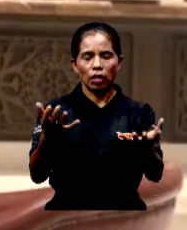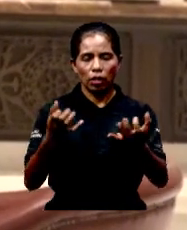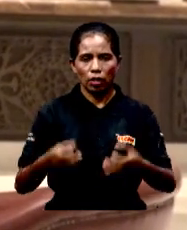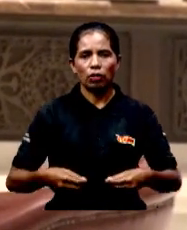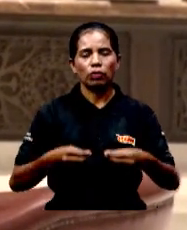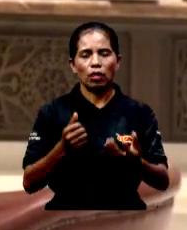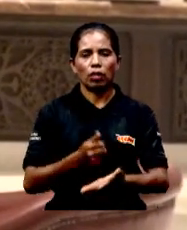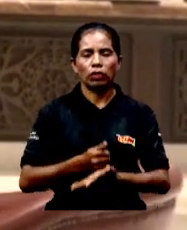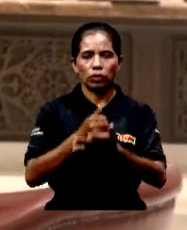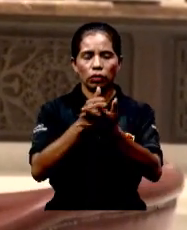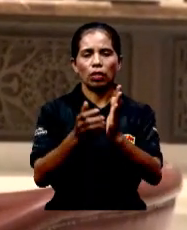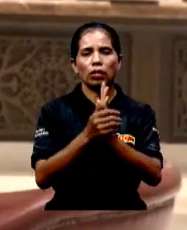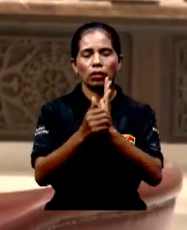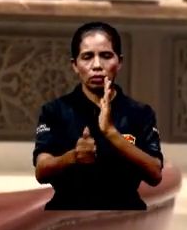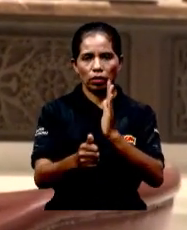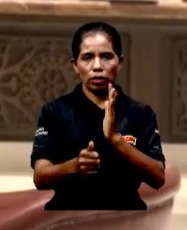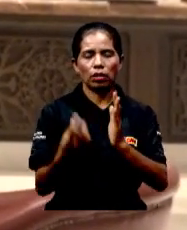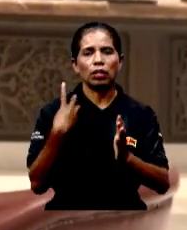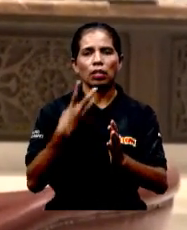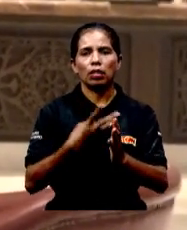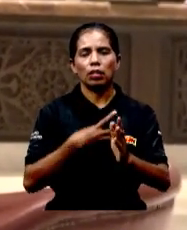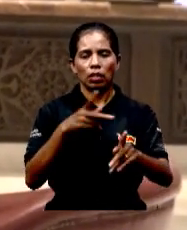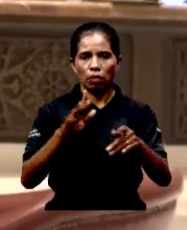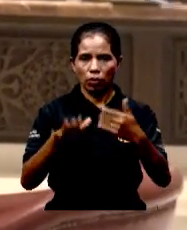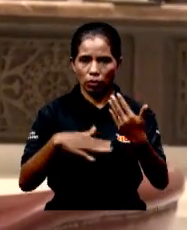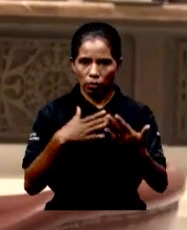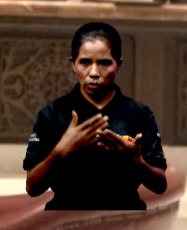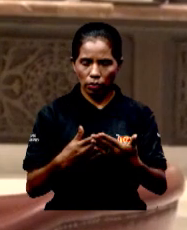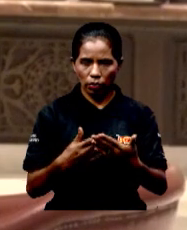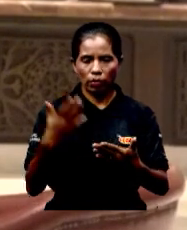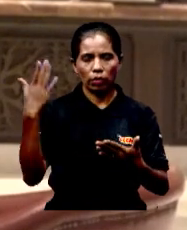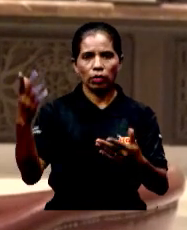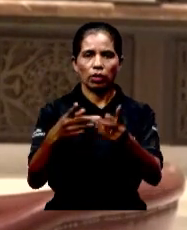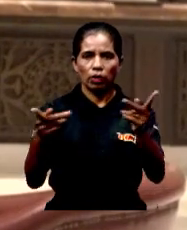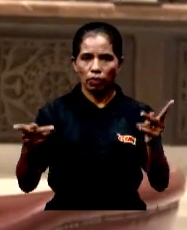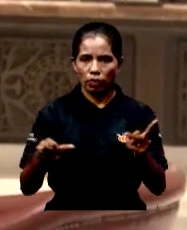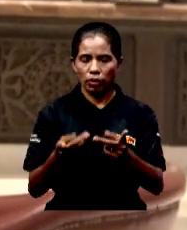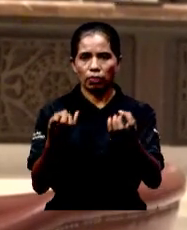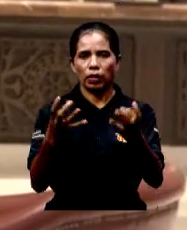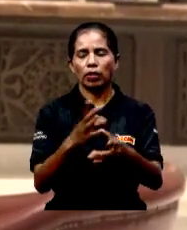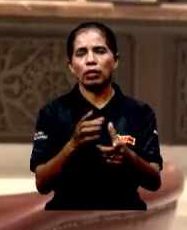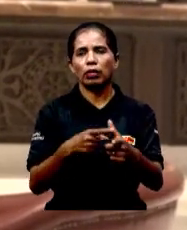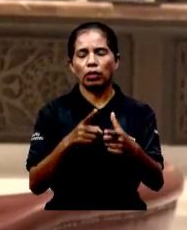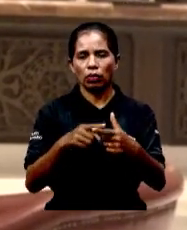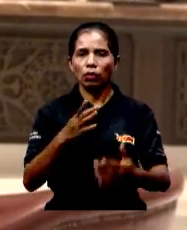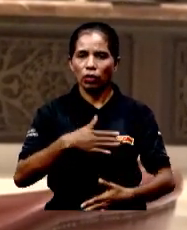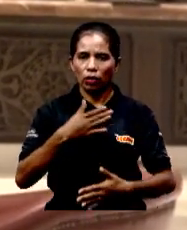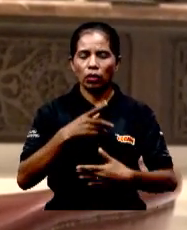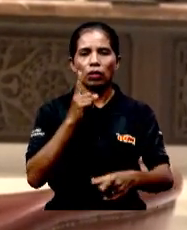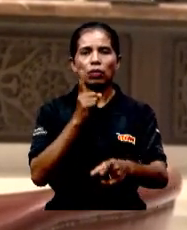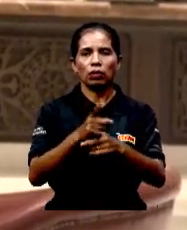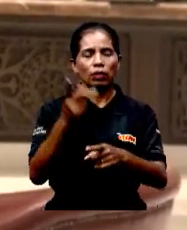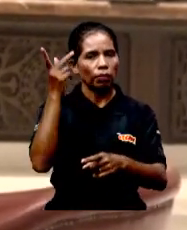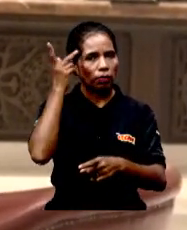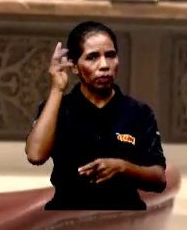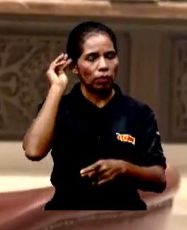to capacitas e tenia quadro sira e a área oi e contente li utan quando o primeiro